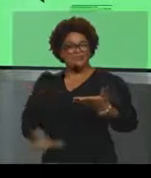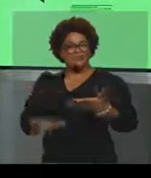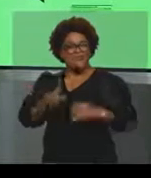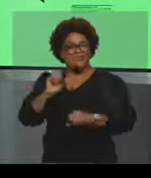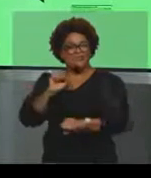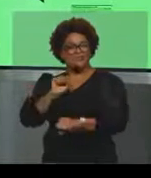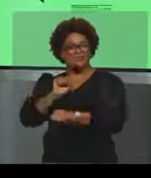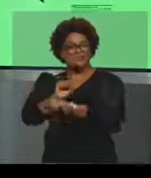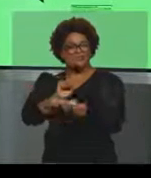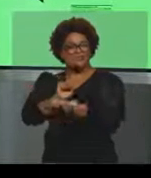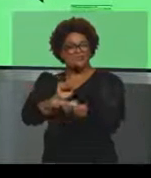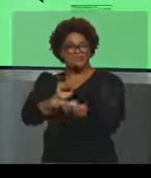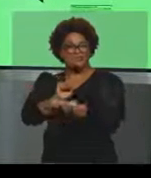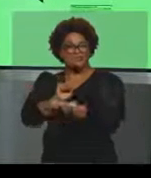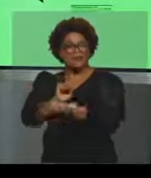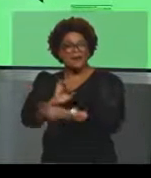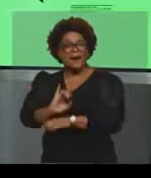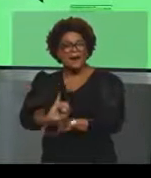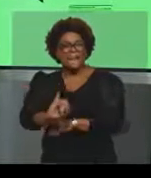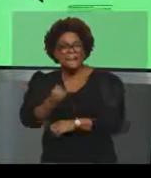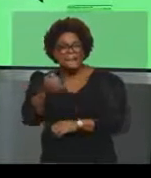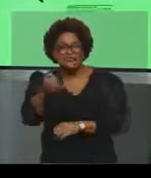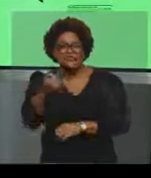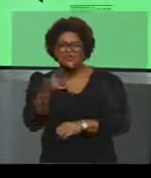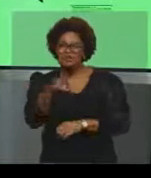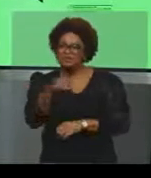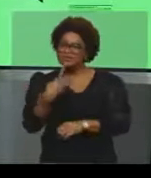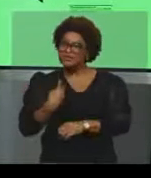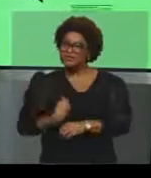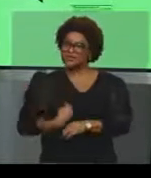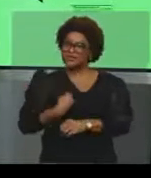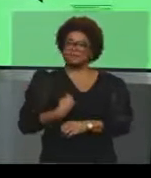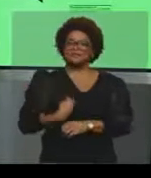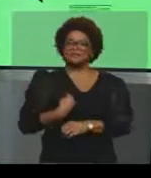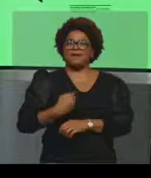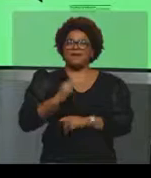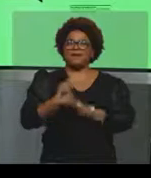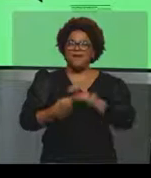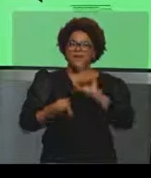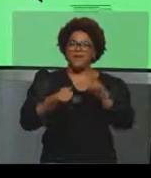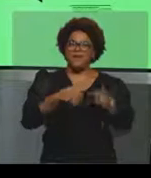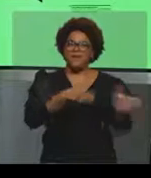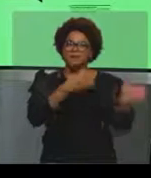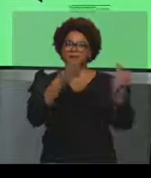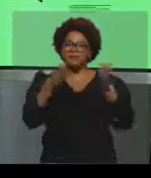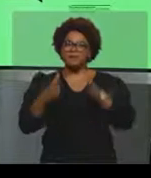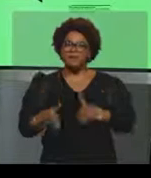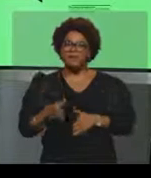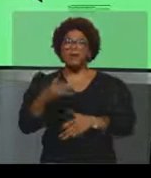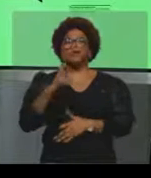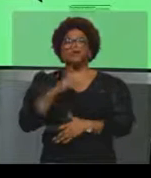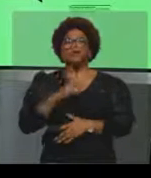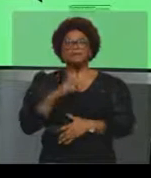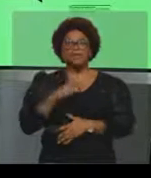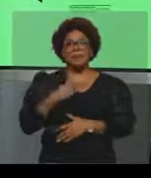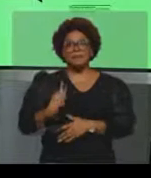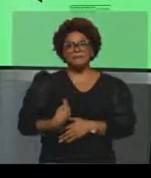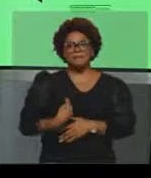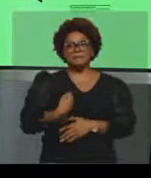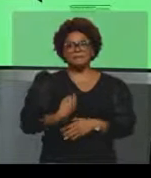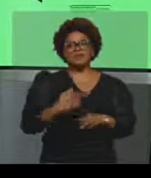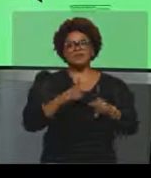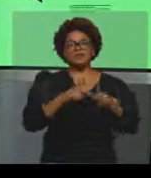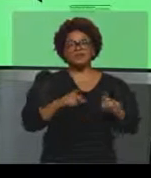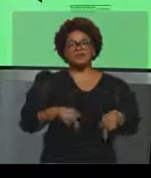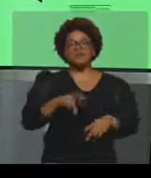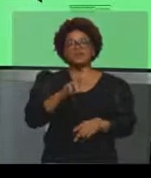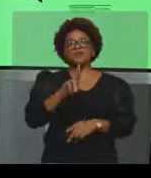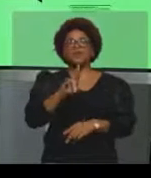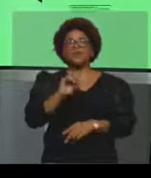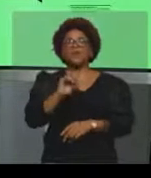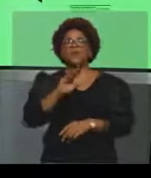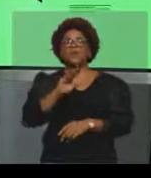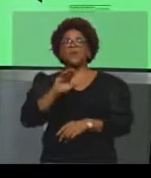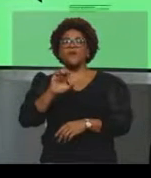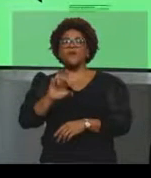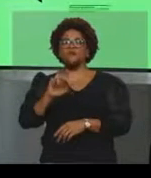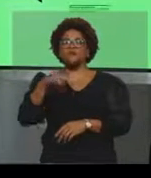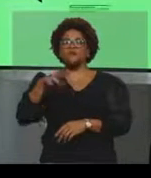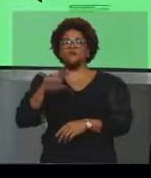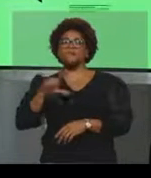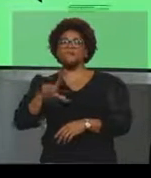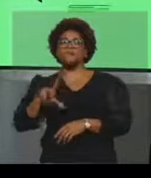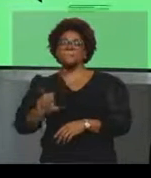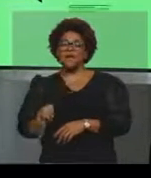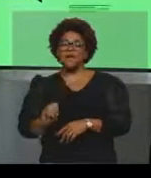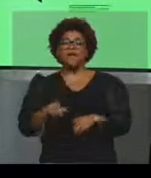Aproveite para participar do nosso Tira Dúvidas, que no próximo bloco contará com a participação da professora Rose Melo e da